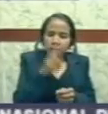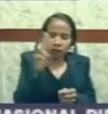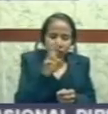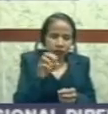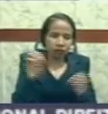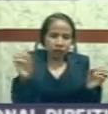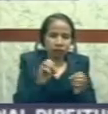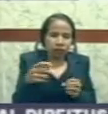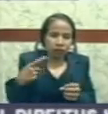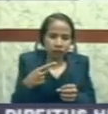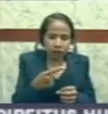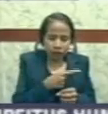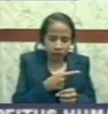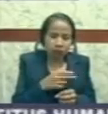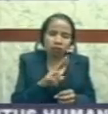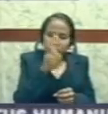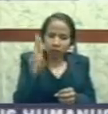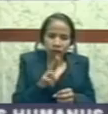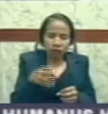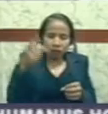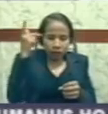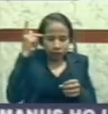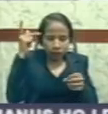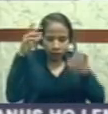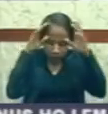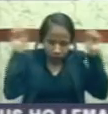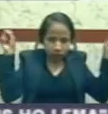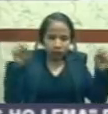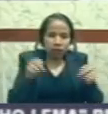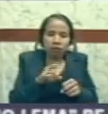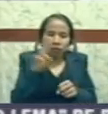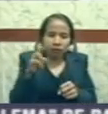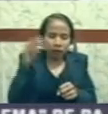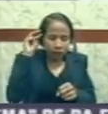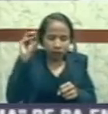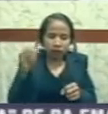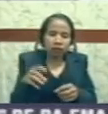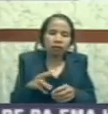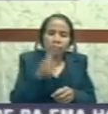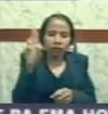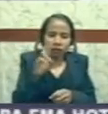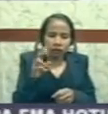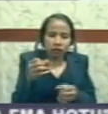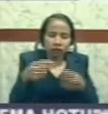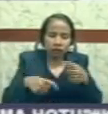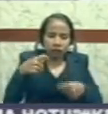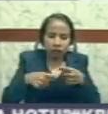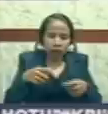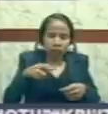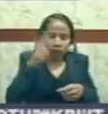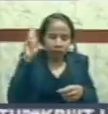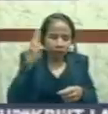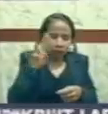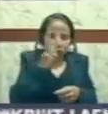é. Parlamento tem que executar, presidente tem que executar, ministério tem que executar, né? Tribunal tem que executar, qualquer